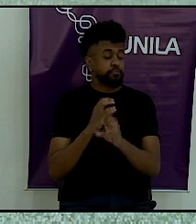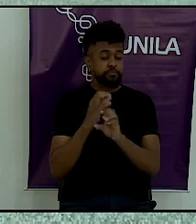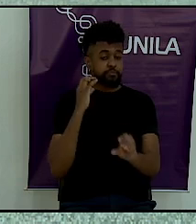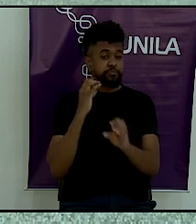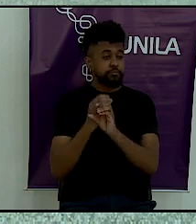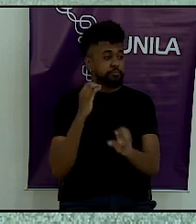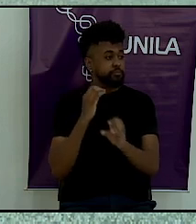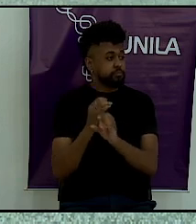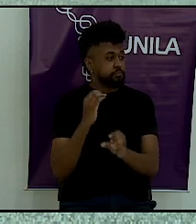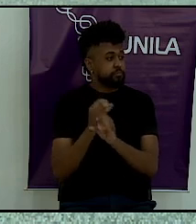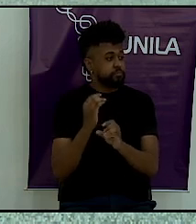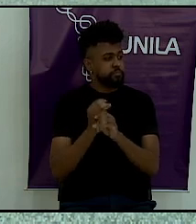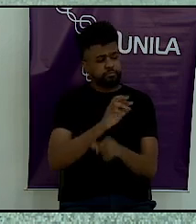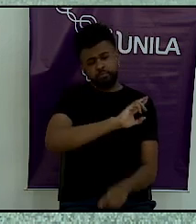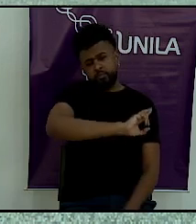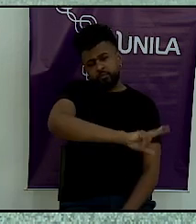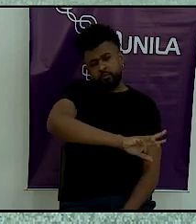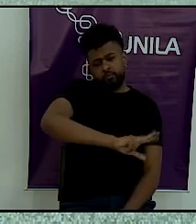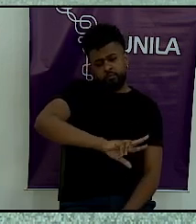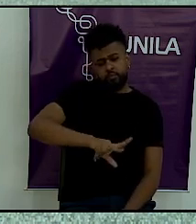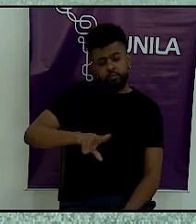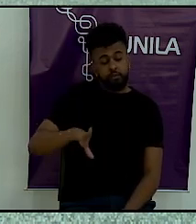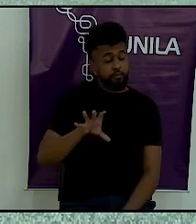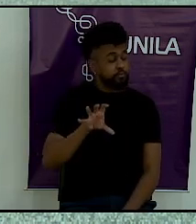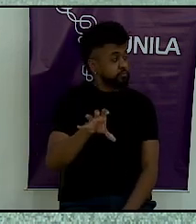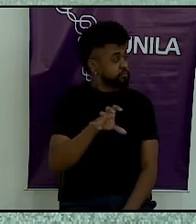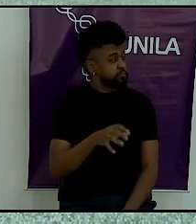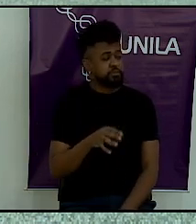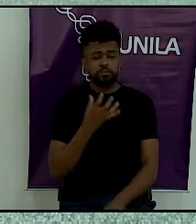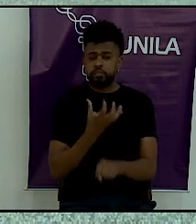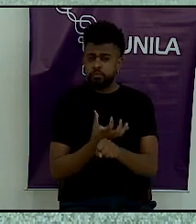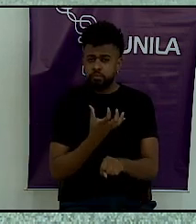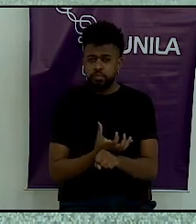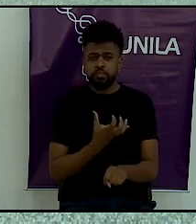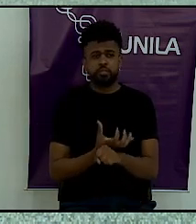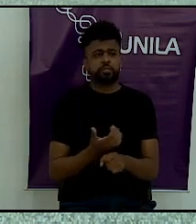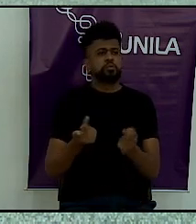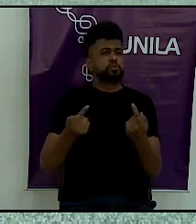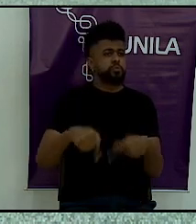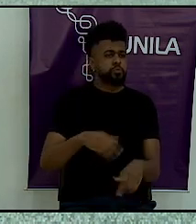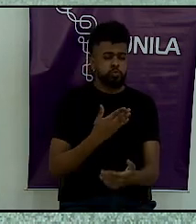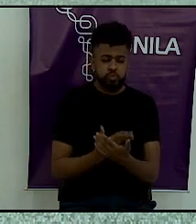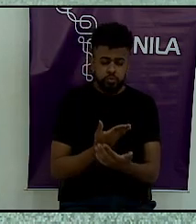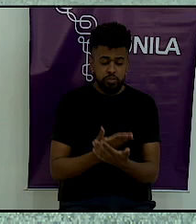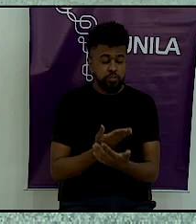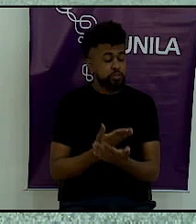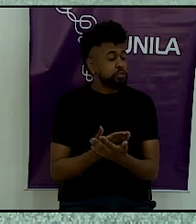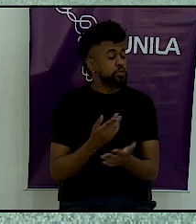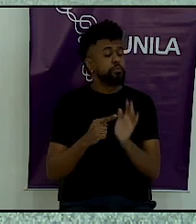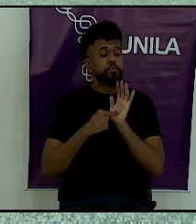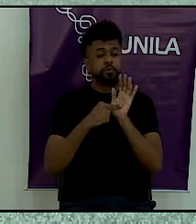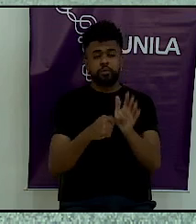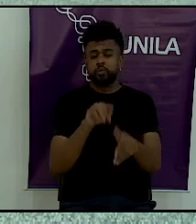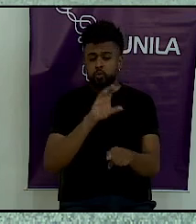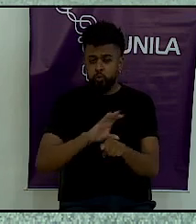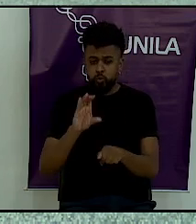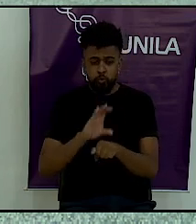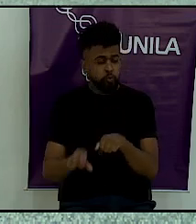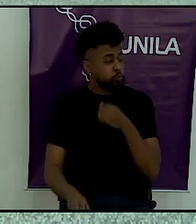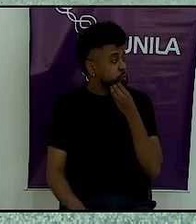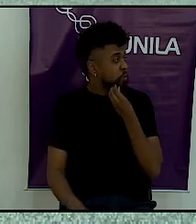né? Isso das mais diversas formas, né? Em disciplina, em competições estudantis, para a apresentação dos cursos,